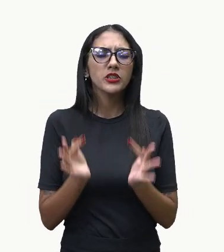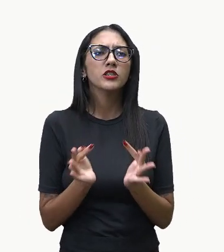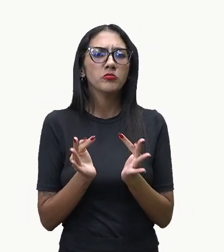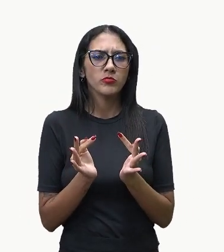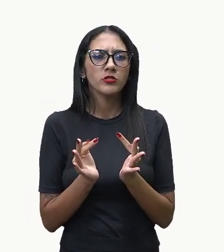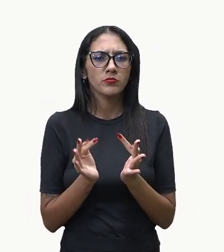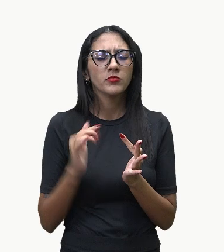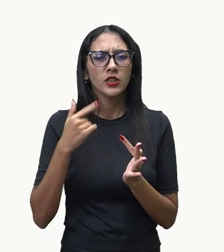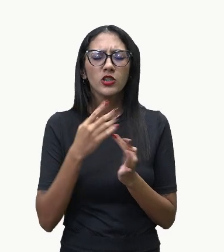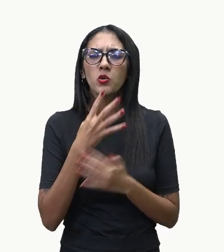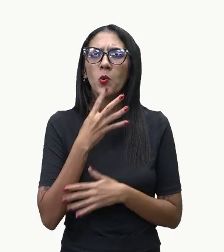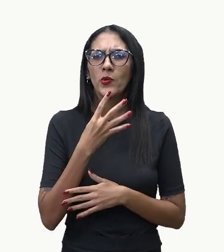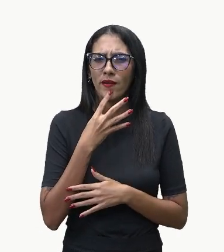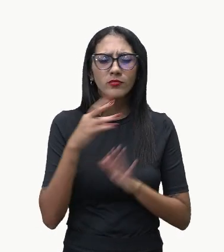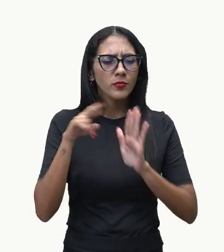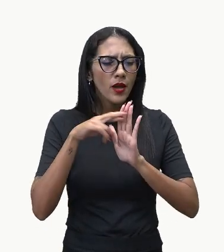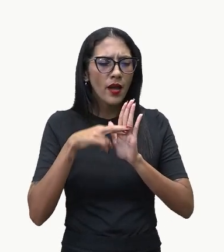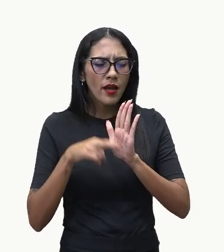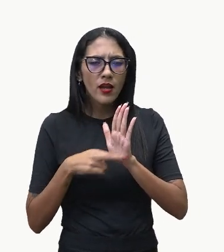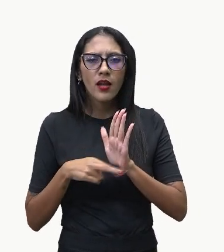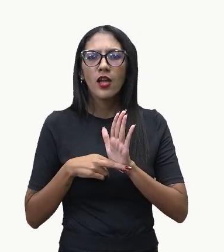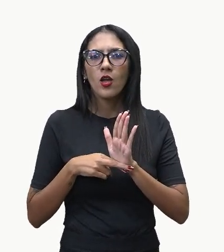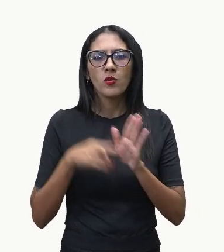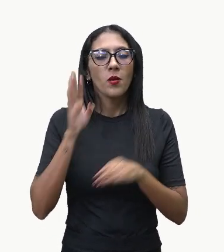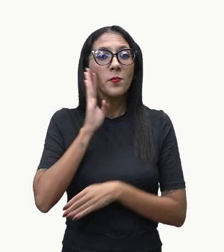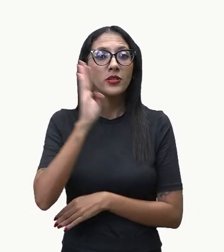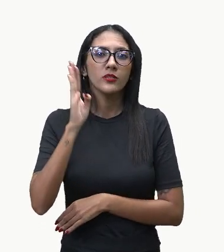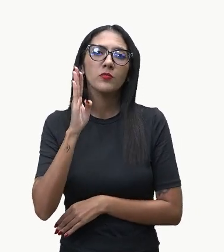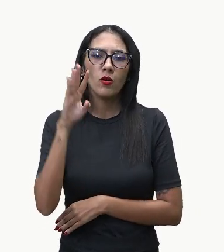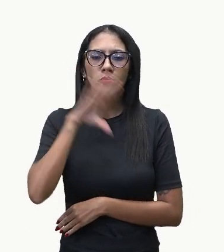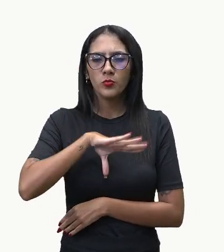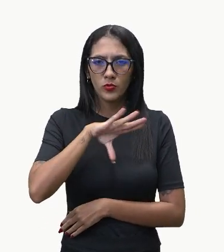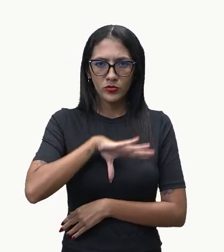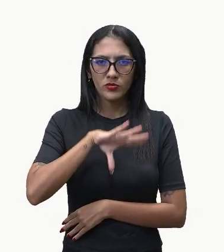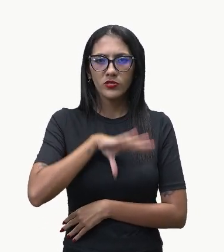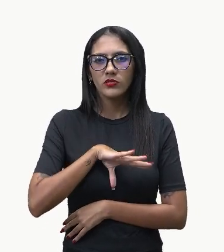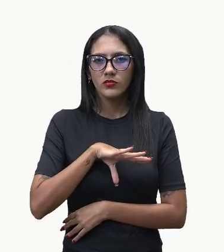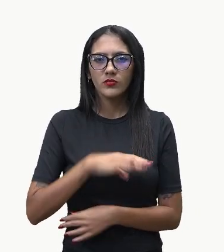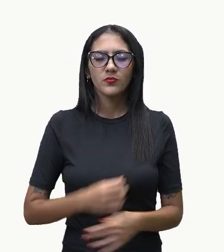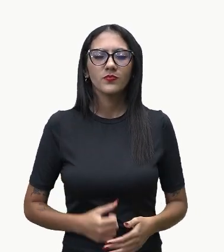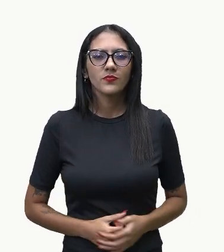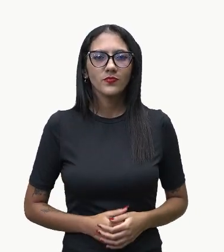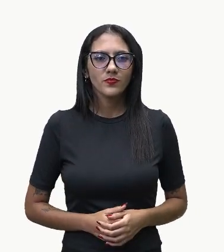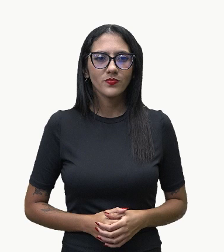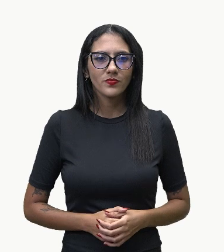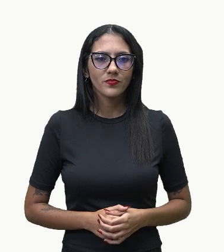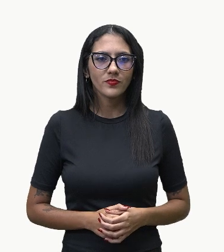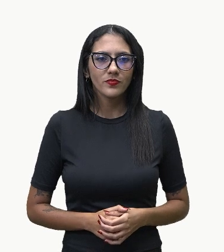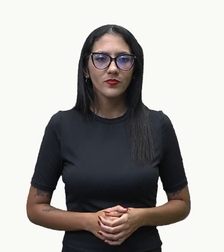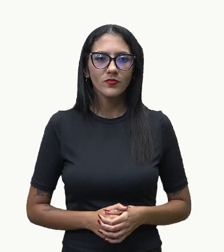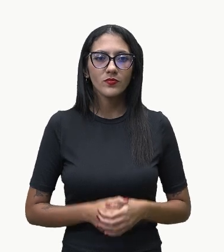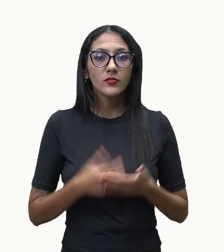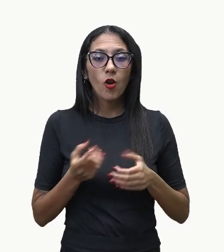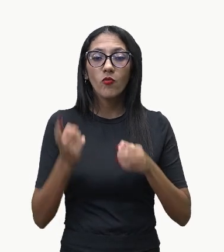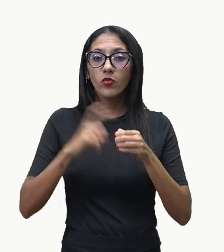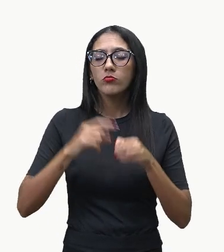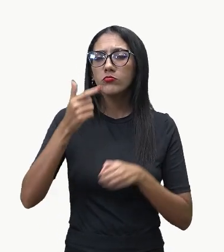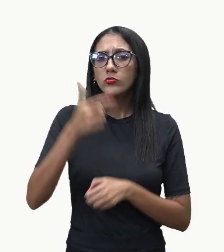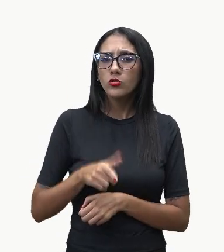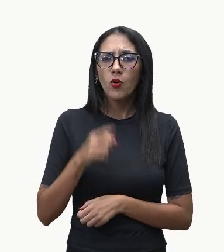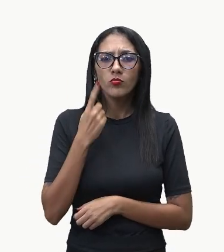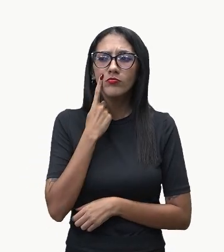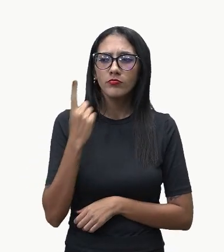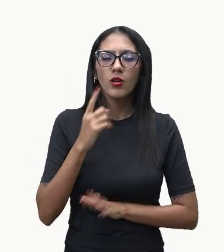assim, canônica da nossa língua portuguesa. Então, voltando ao nosso conceito que a gente acabou de